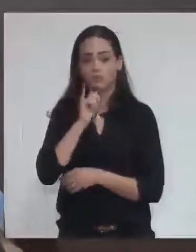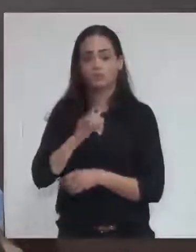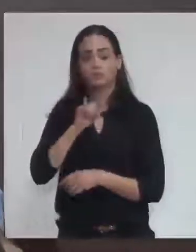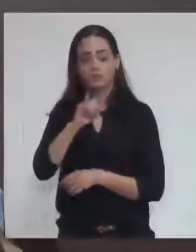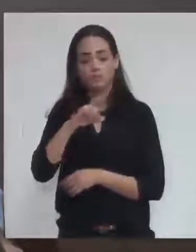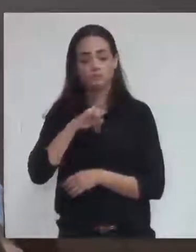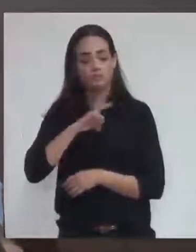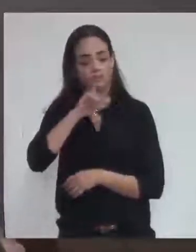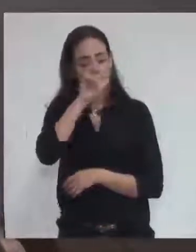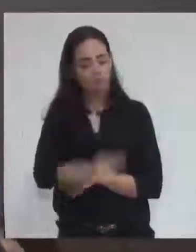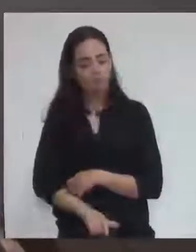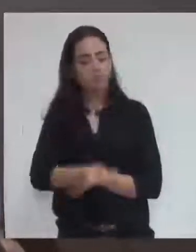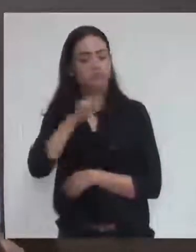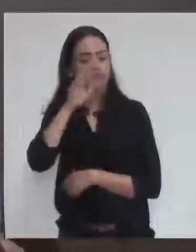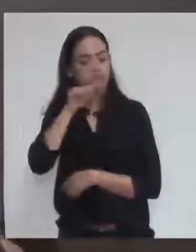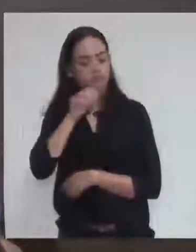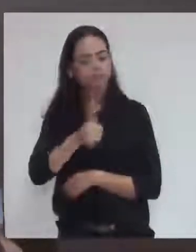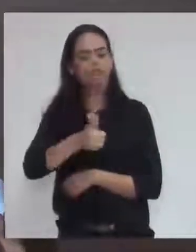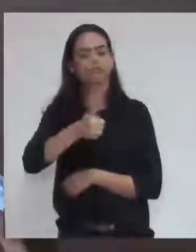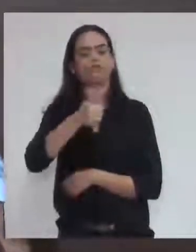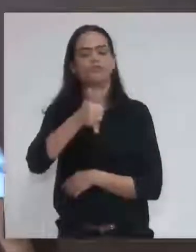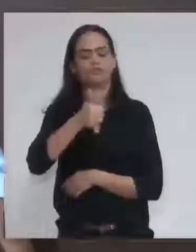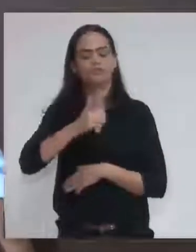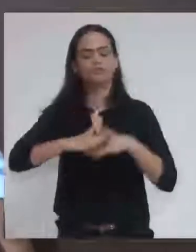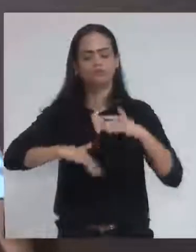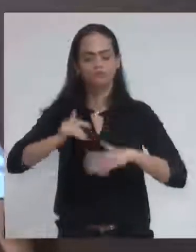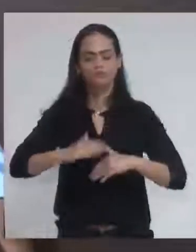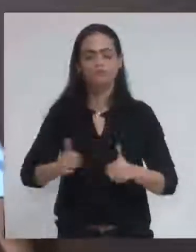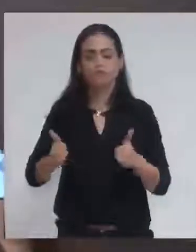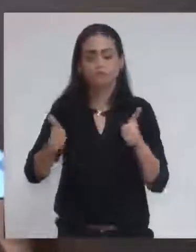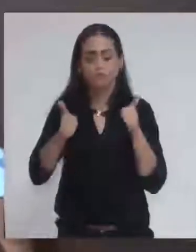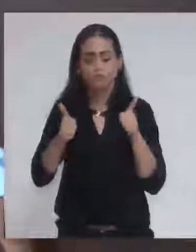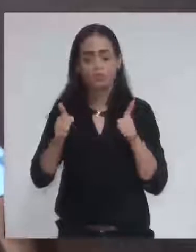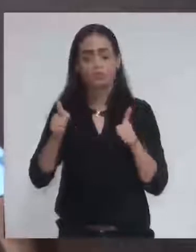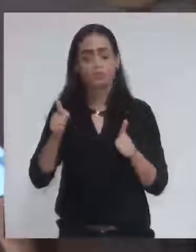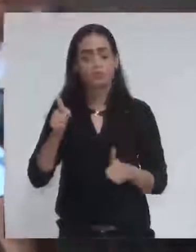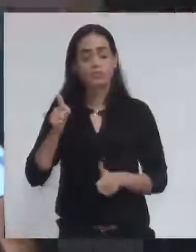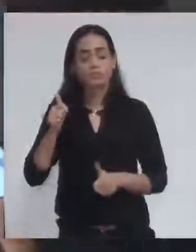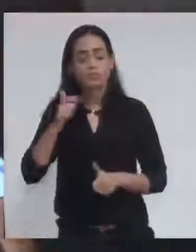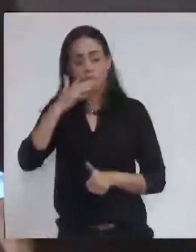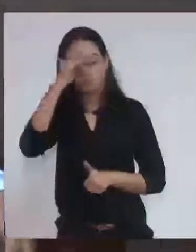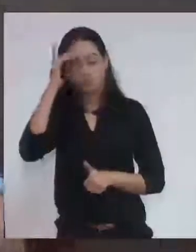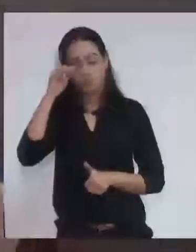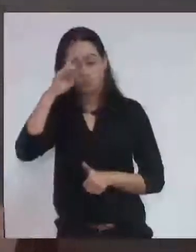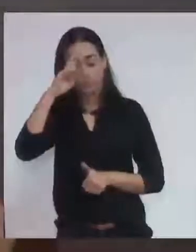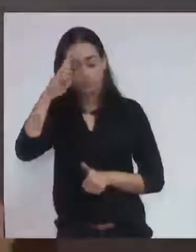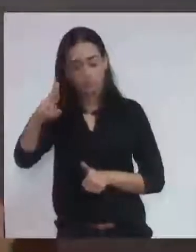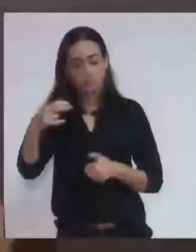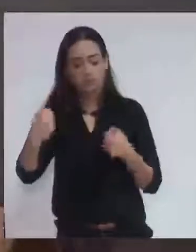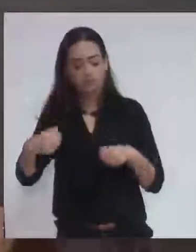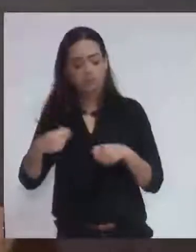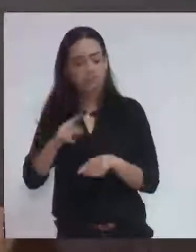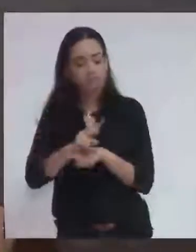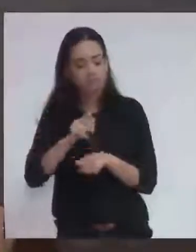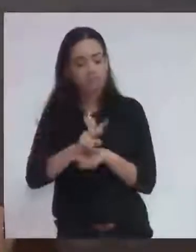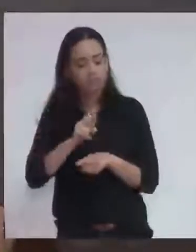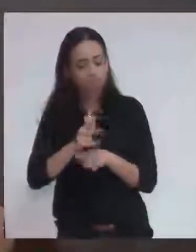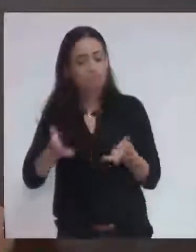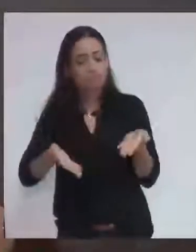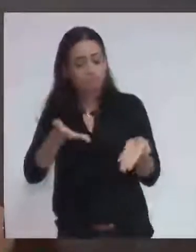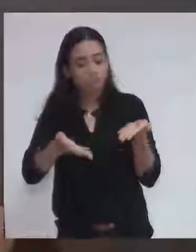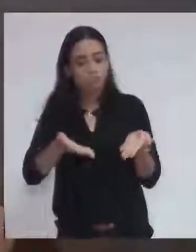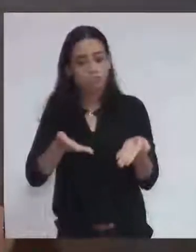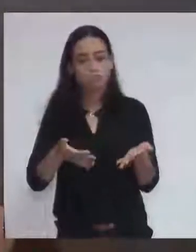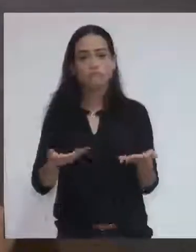boa atitude, um funcionário que preze pelo seu trabalho, o mínimo que você tem que fazer é cuidar desse funcionário. É lógico que